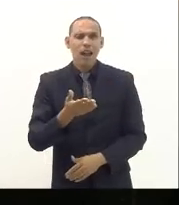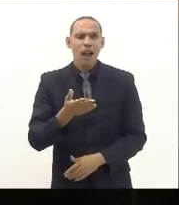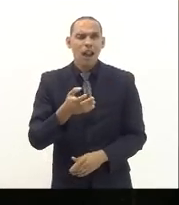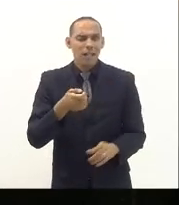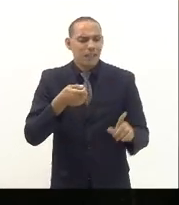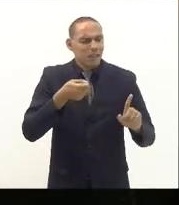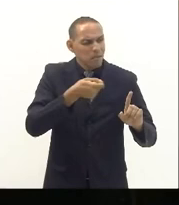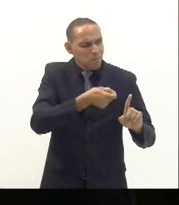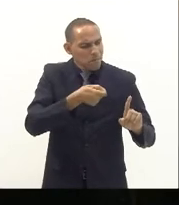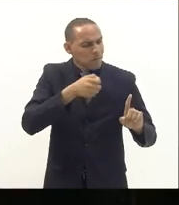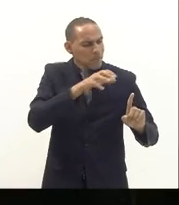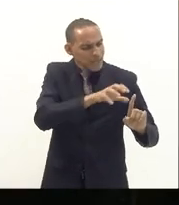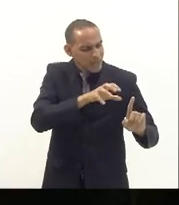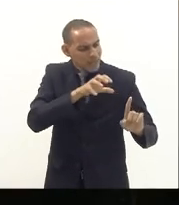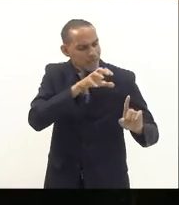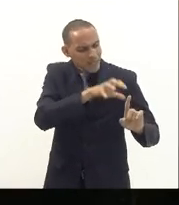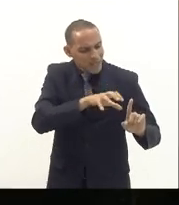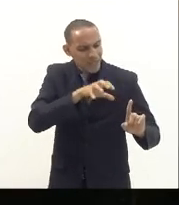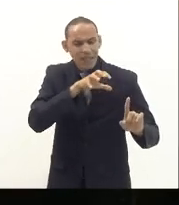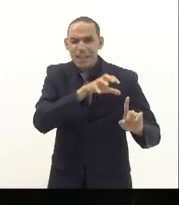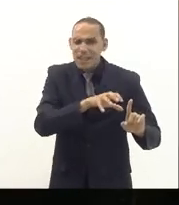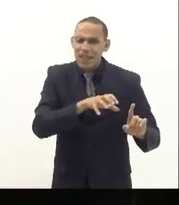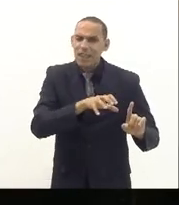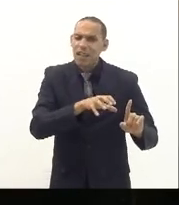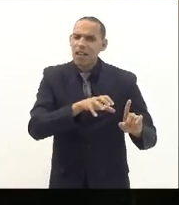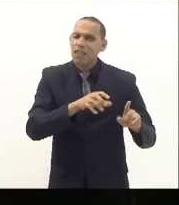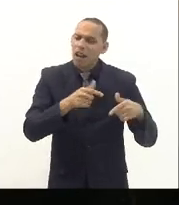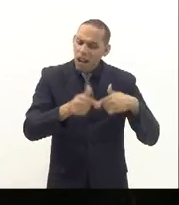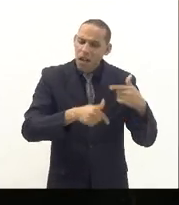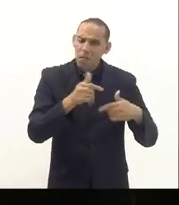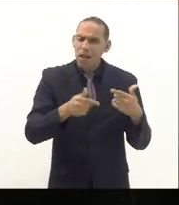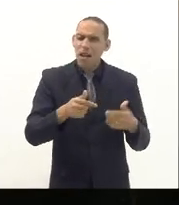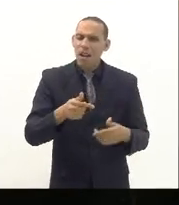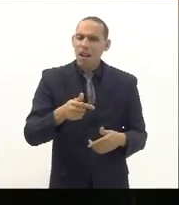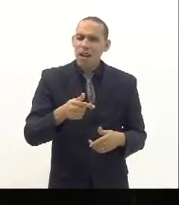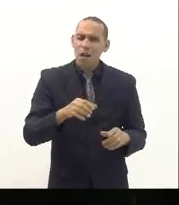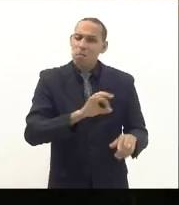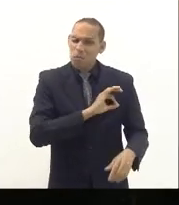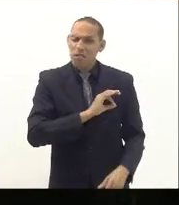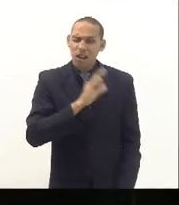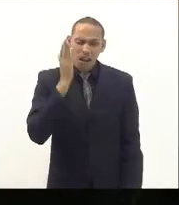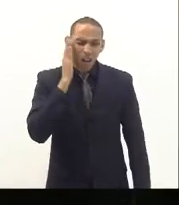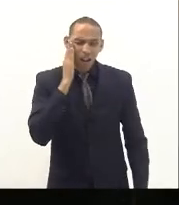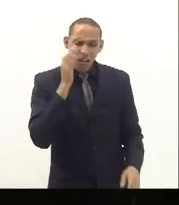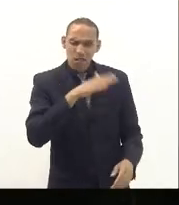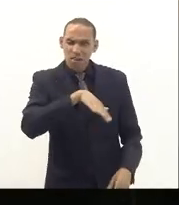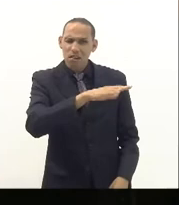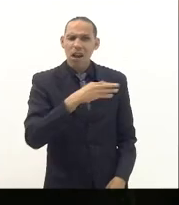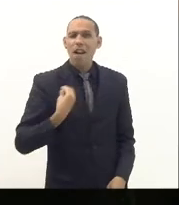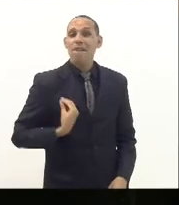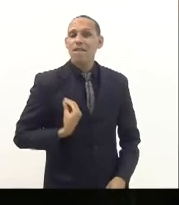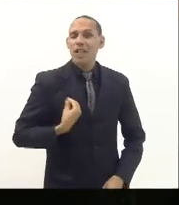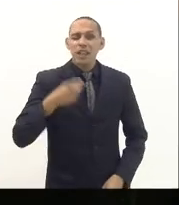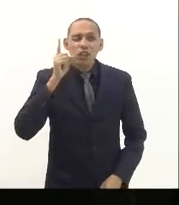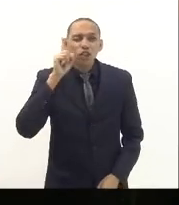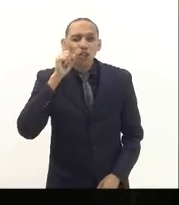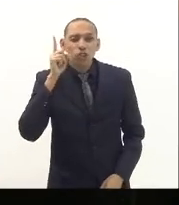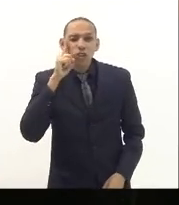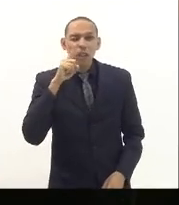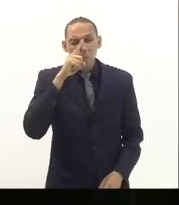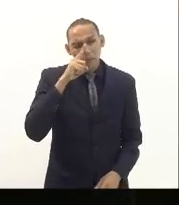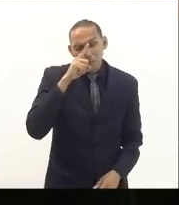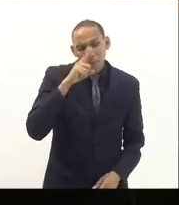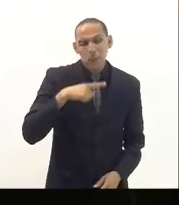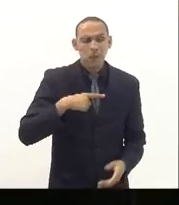pressão Deputado a tia Ju que só quem é e quem tá ali sabe colocando as suas vidas diariamente